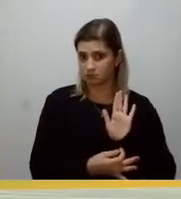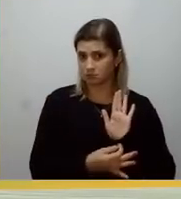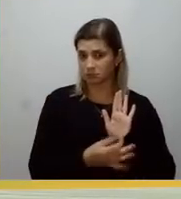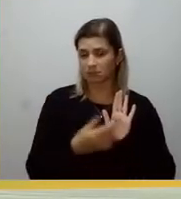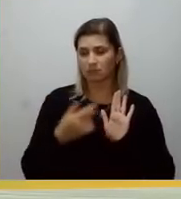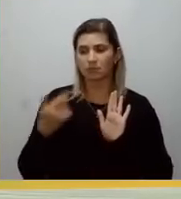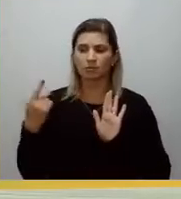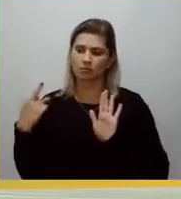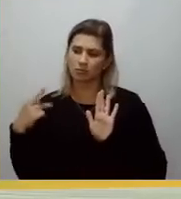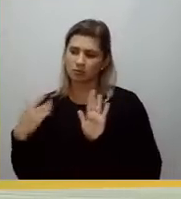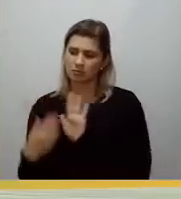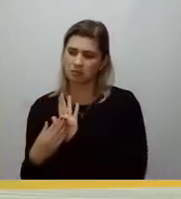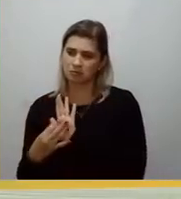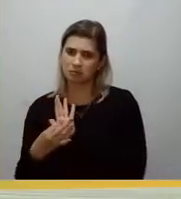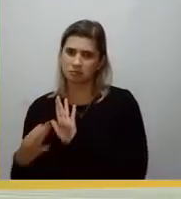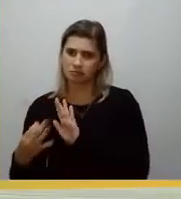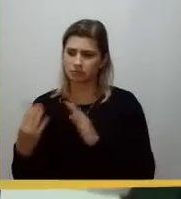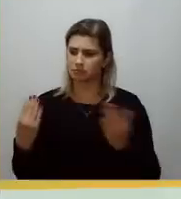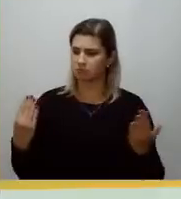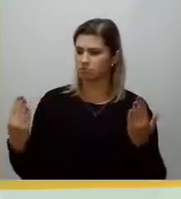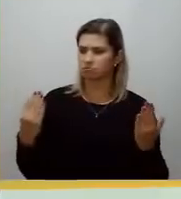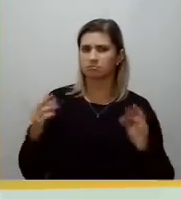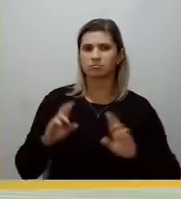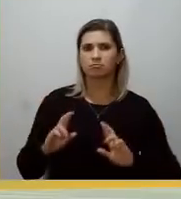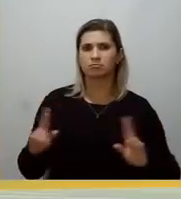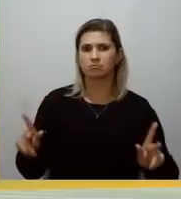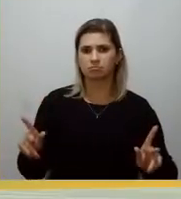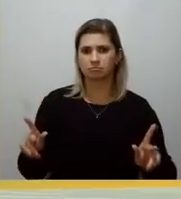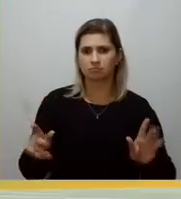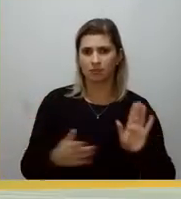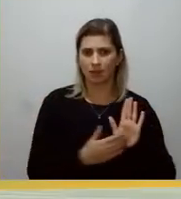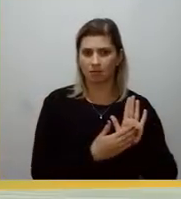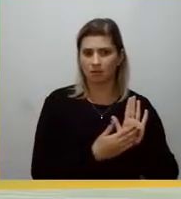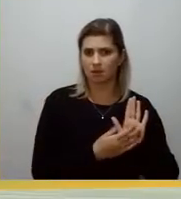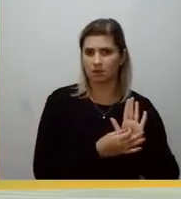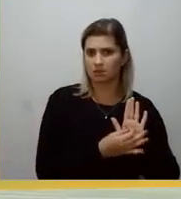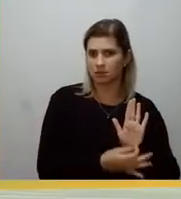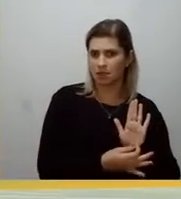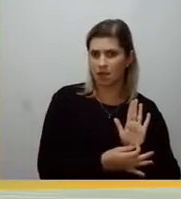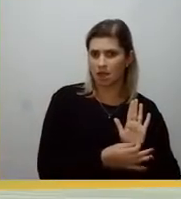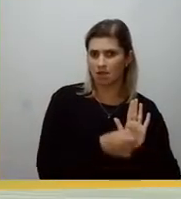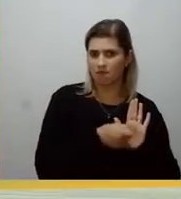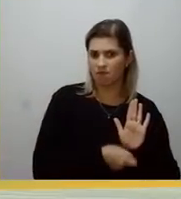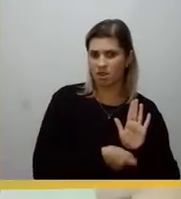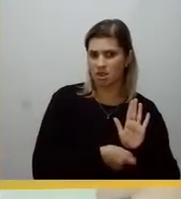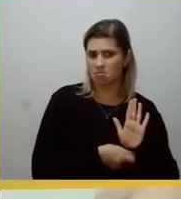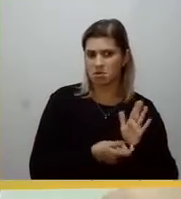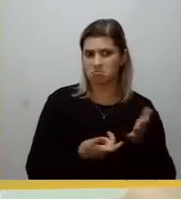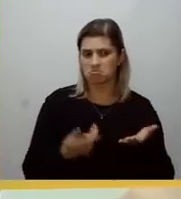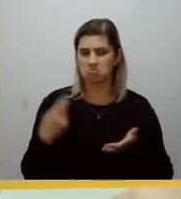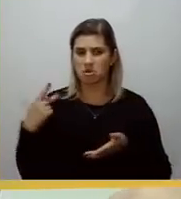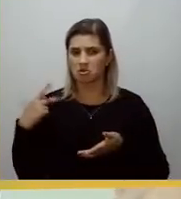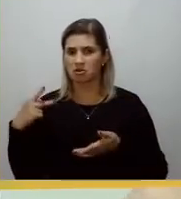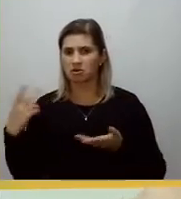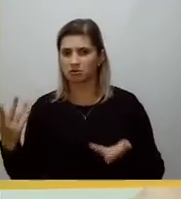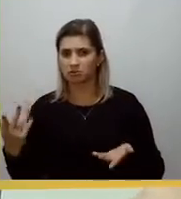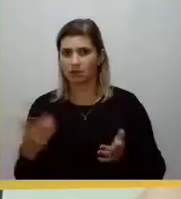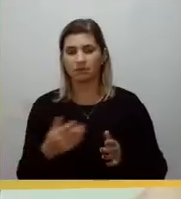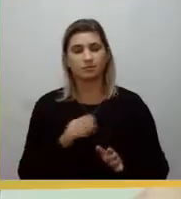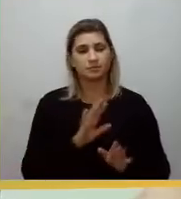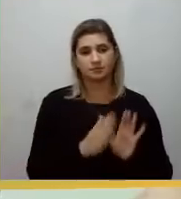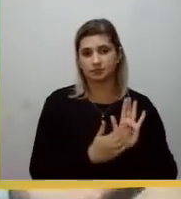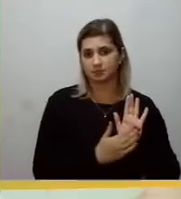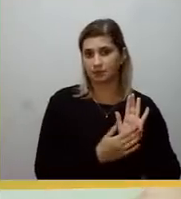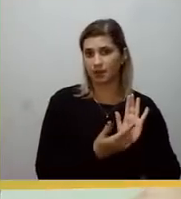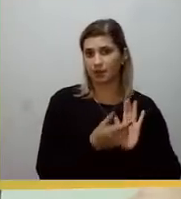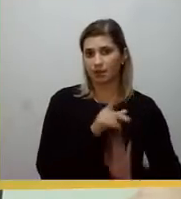essa parte. Qual que é a diferença? A procuradoria... Parecer não firme do SERPA, parecer firme da procuradoria? Não, não, o SERPA dava assessoria para a